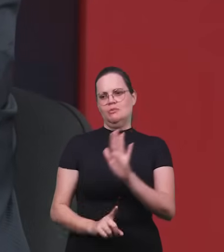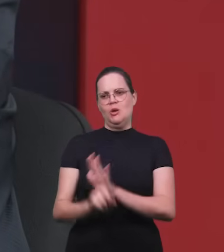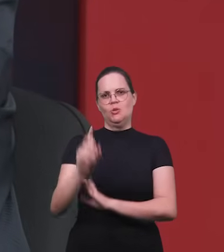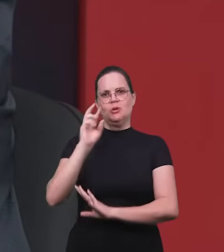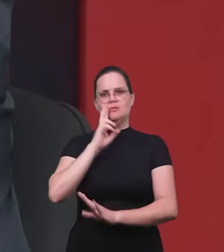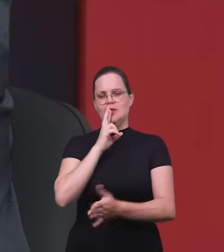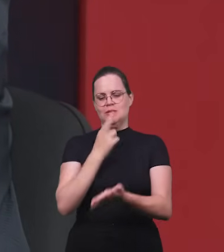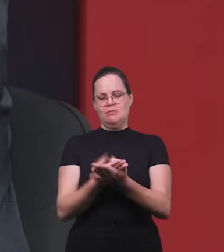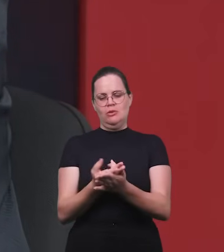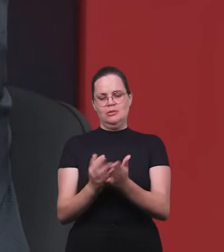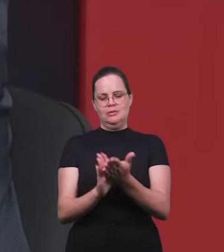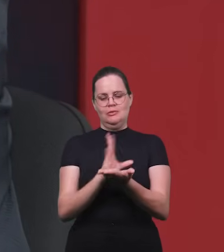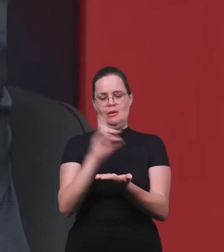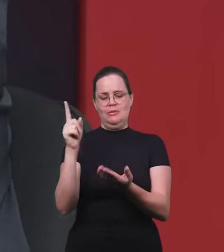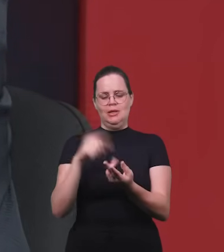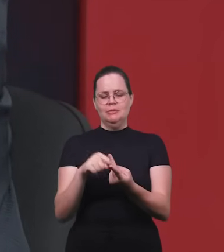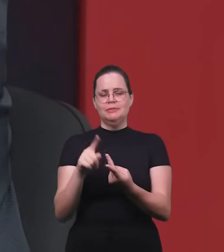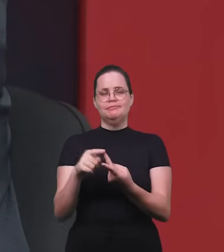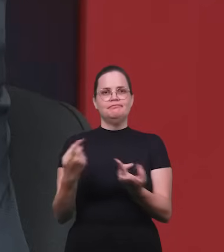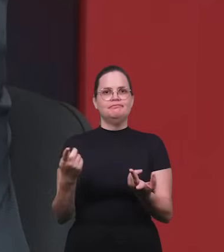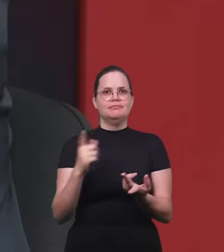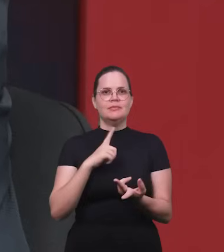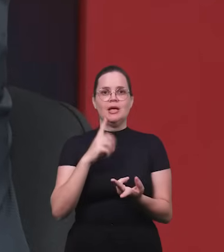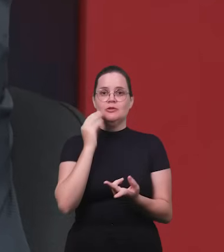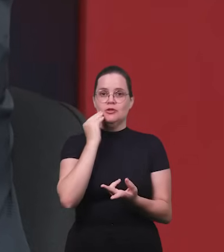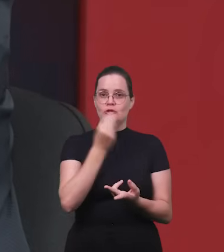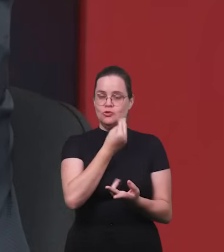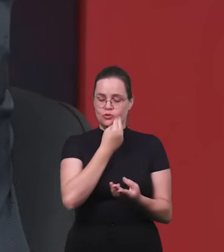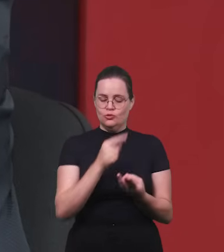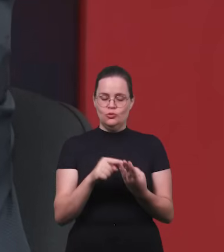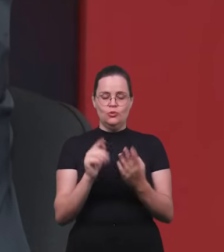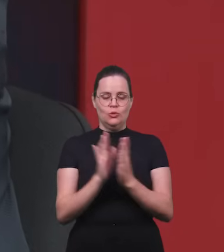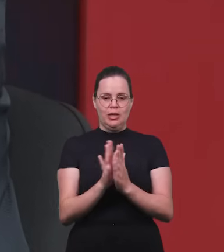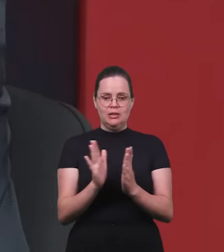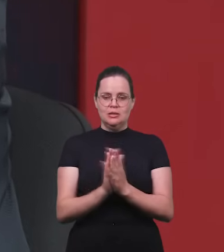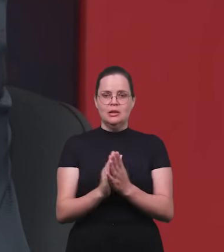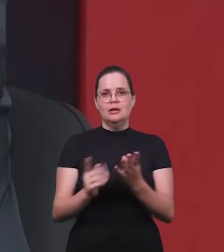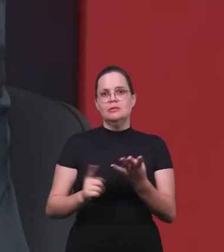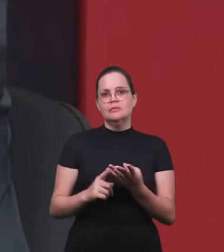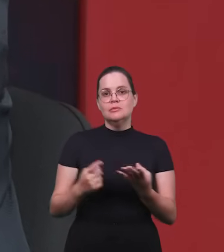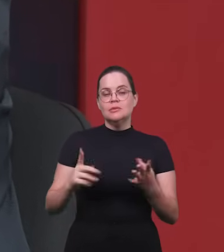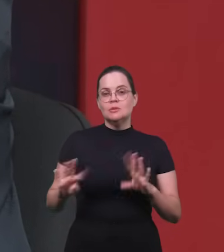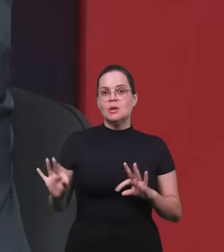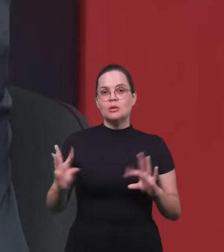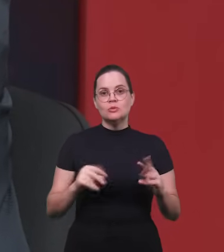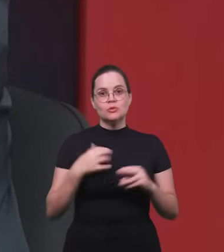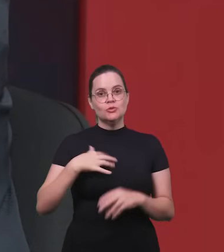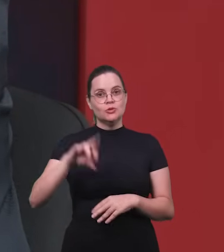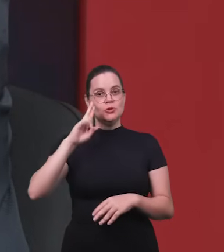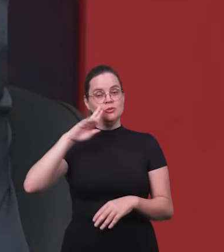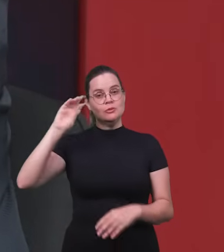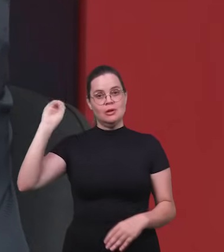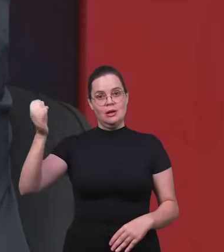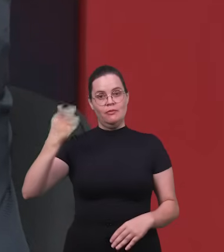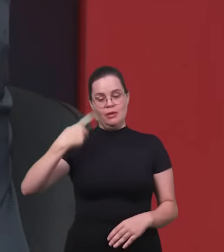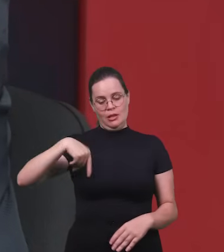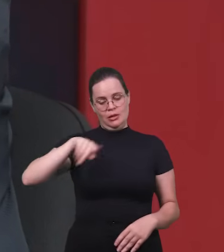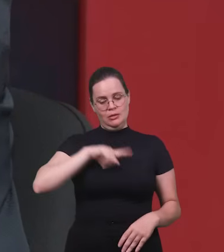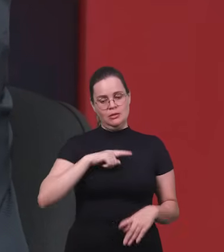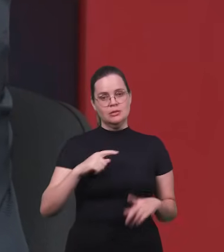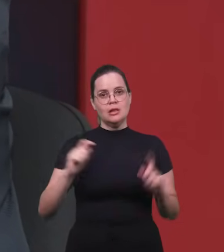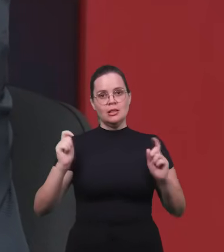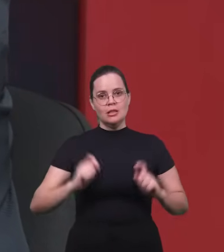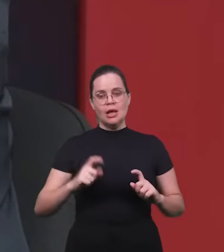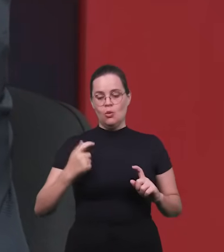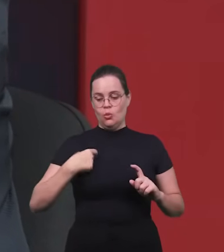palavra, né? Nós temos o jejum, a oração, para que o Senhor Ele possa nos dar a revelação daquilo que nós